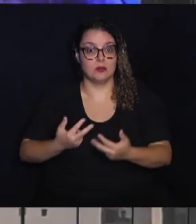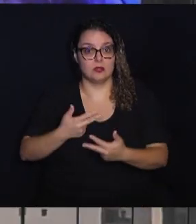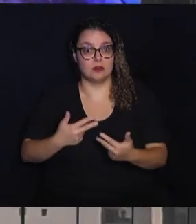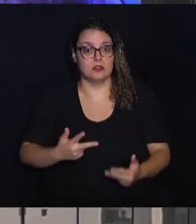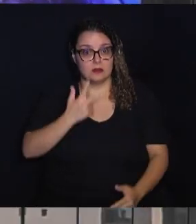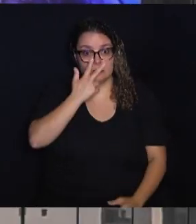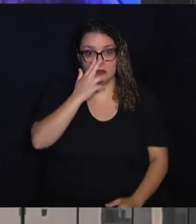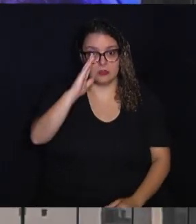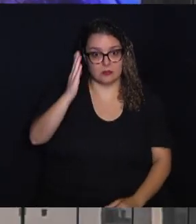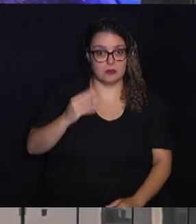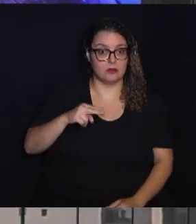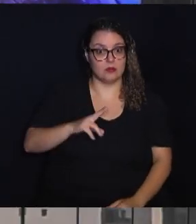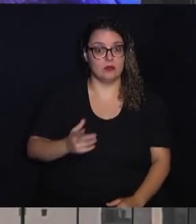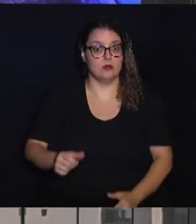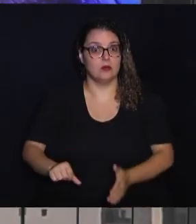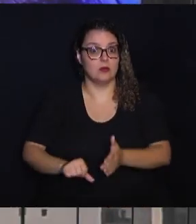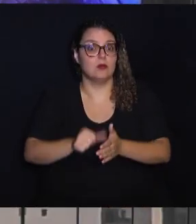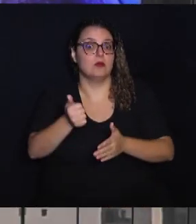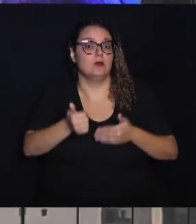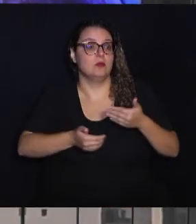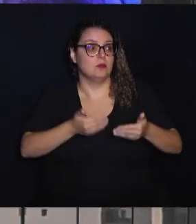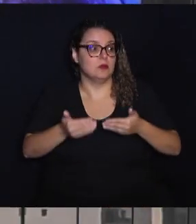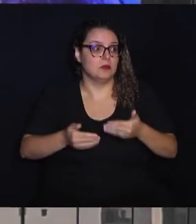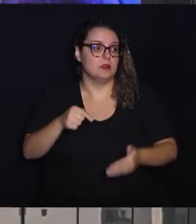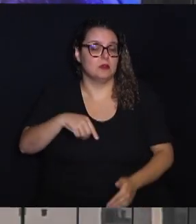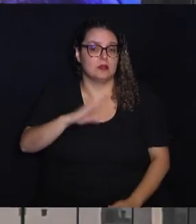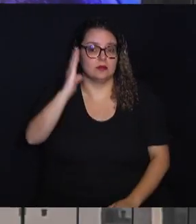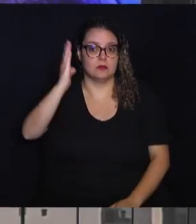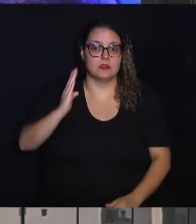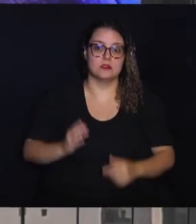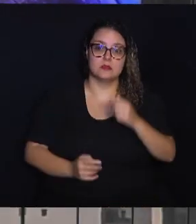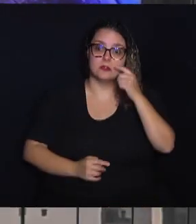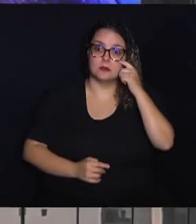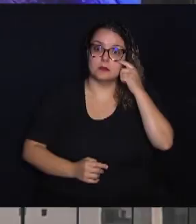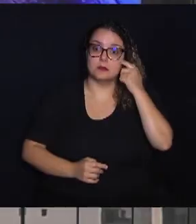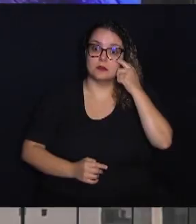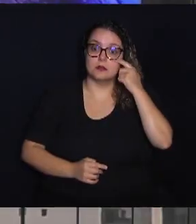parecido fora do Brasil, ou vocês deram esse pontapé inicial.